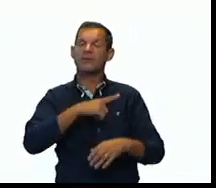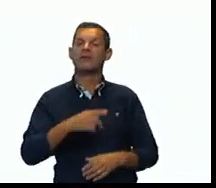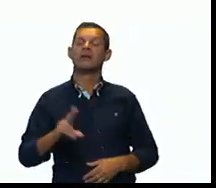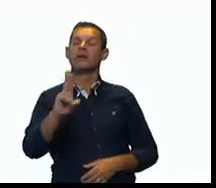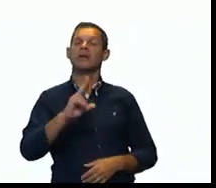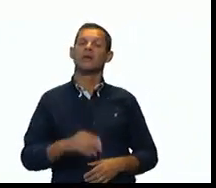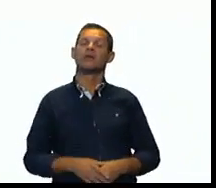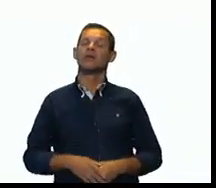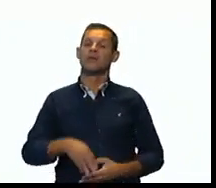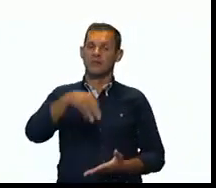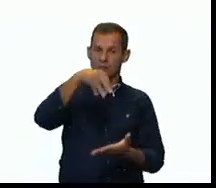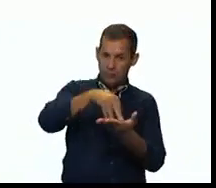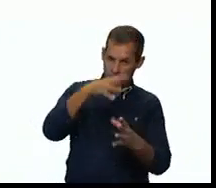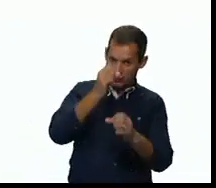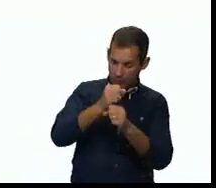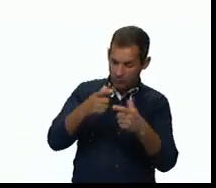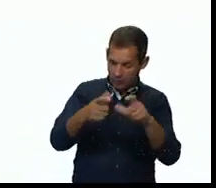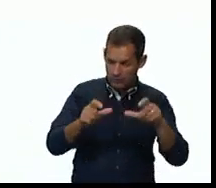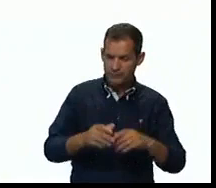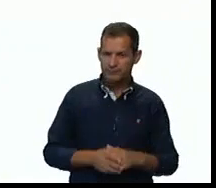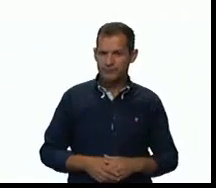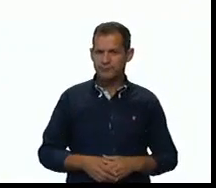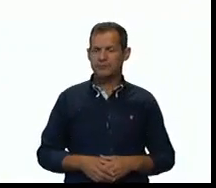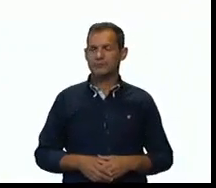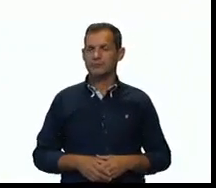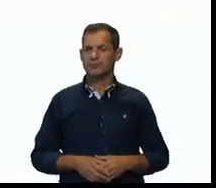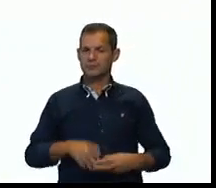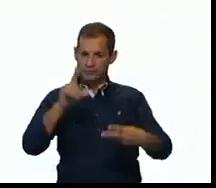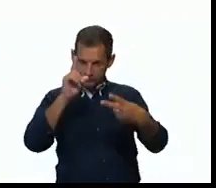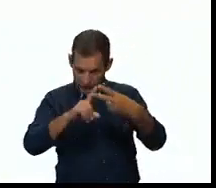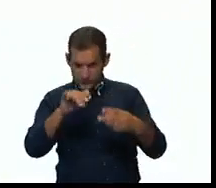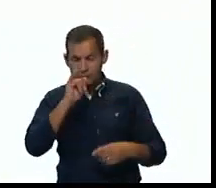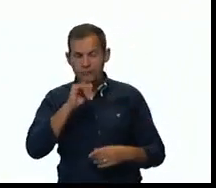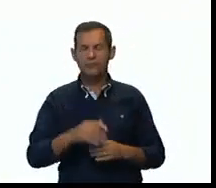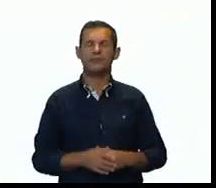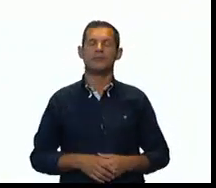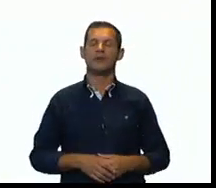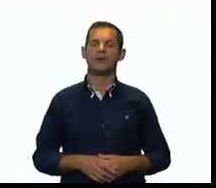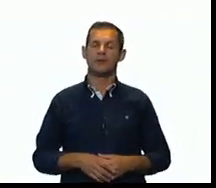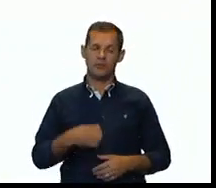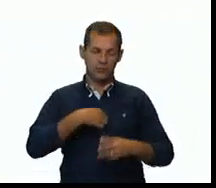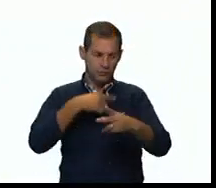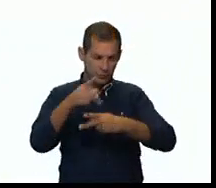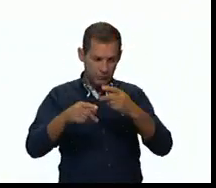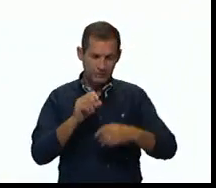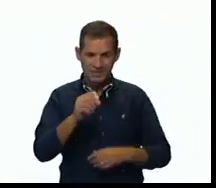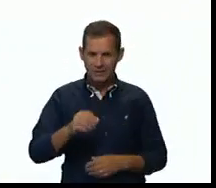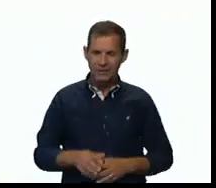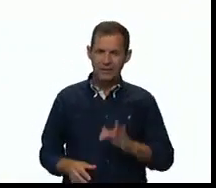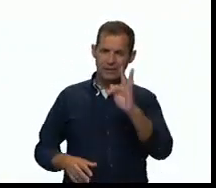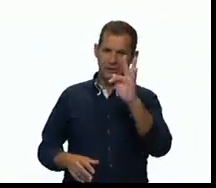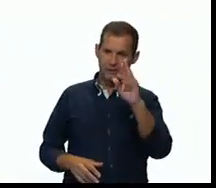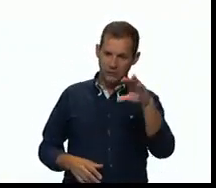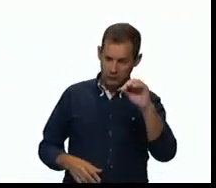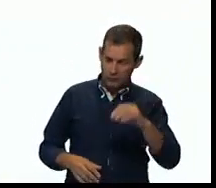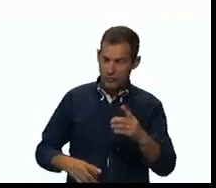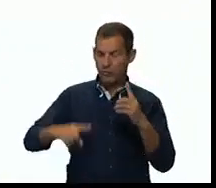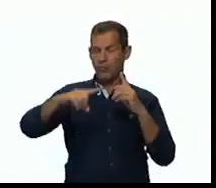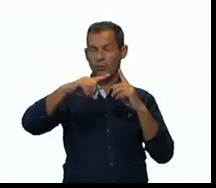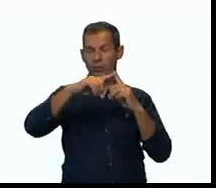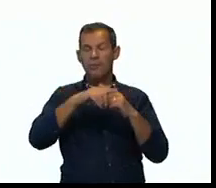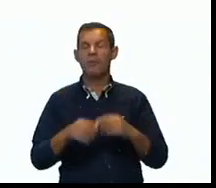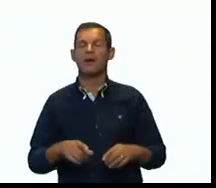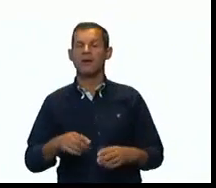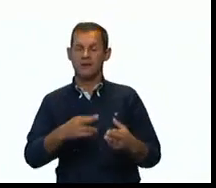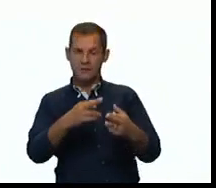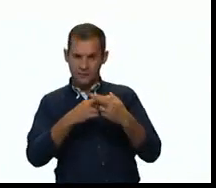que usar o módulo para calcular essa área. E aqui no segundo caso, foi quando eu falei que a função hora 1 é maior e